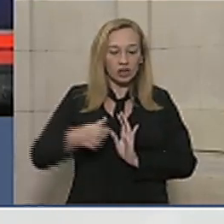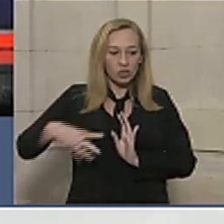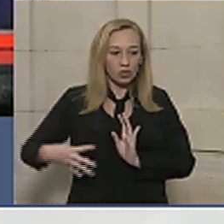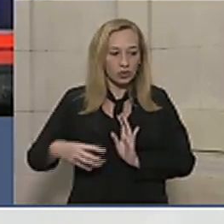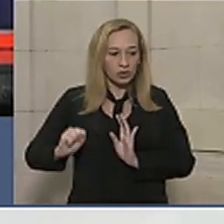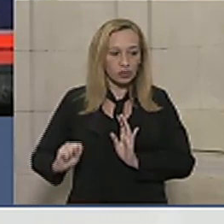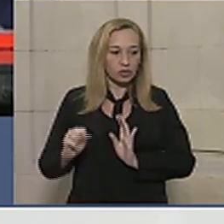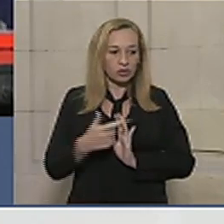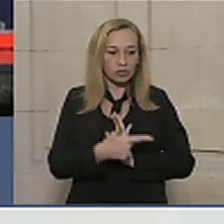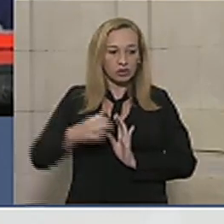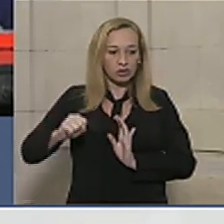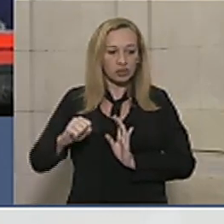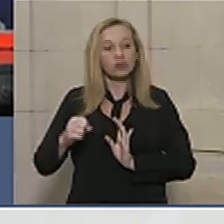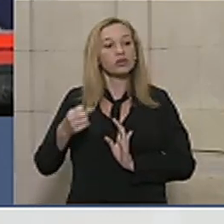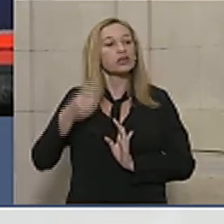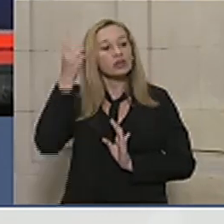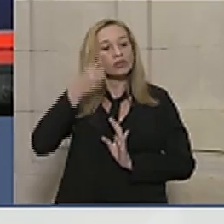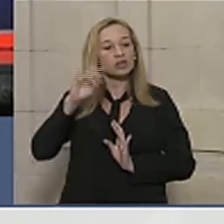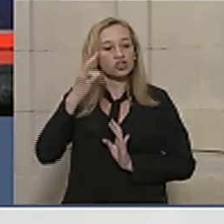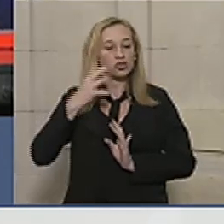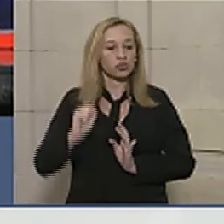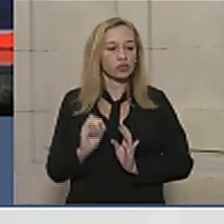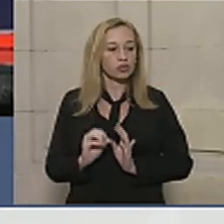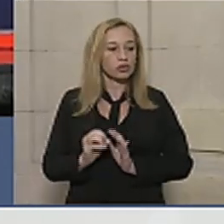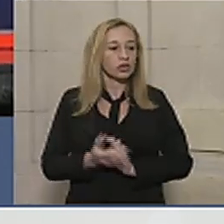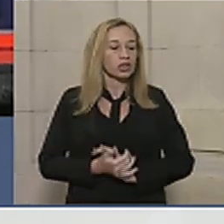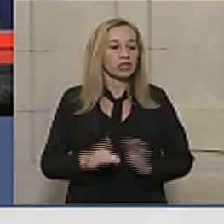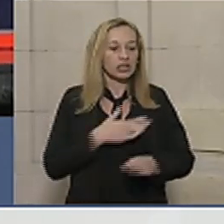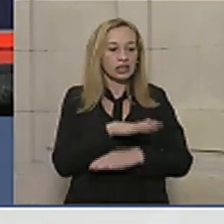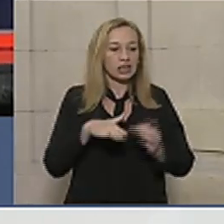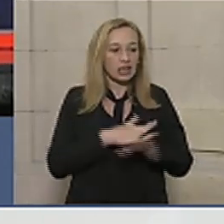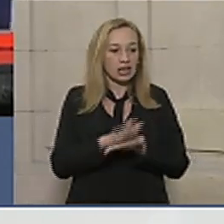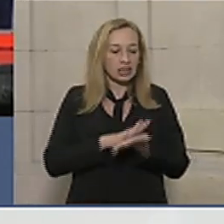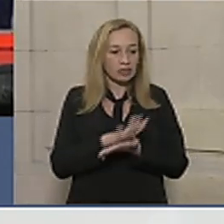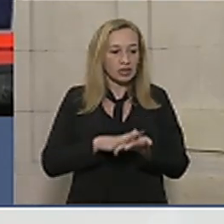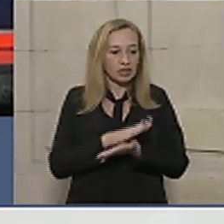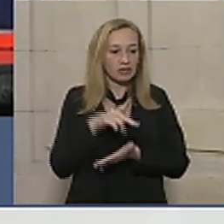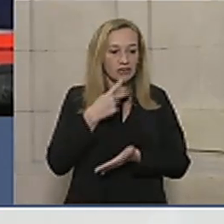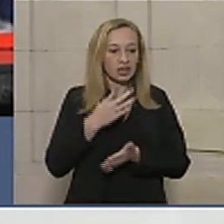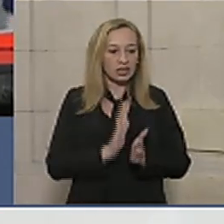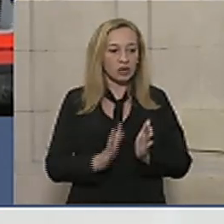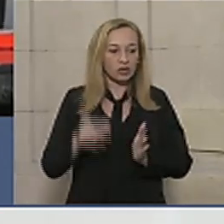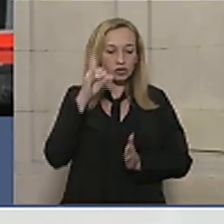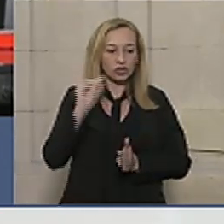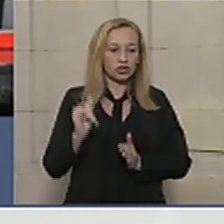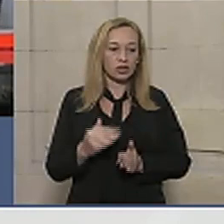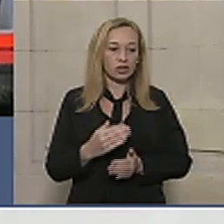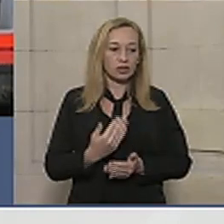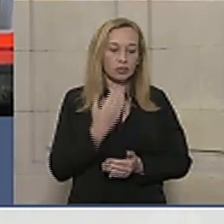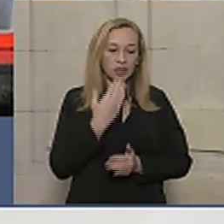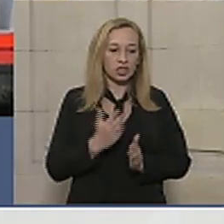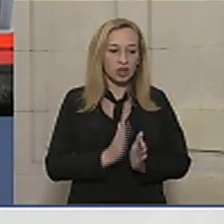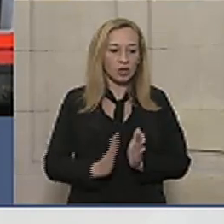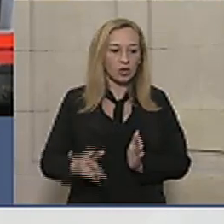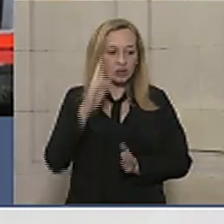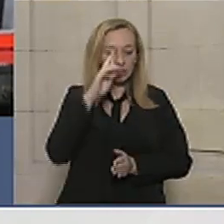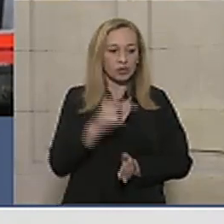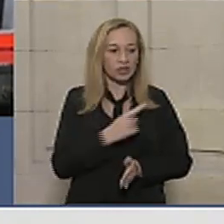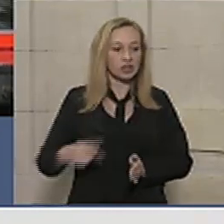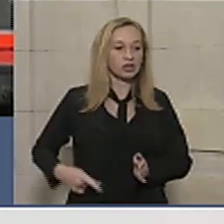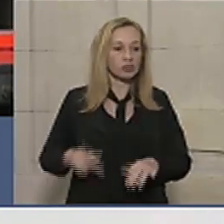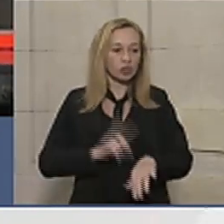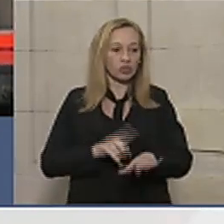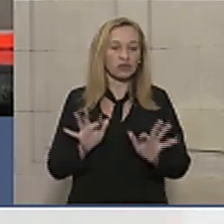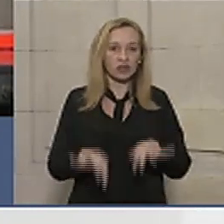3948/2018, deputada Tia Ju. Senhores que aprovam, eles estão aprovados. Nada mais havendo a Pela ordem, do presidente. dia, antes de passarmos o expediente final, o deputado